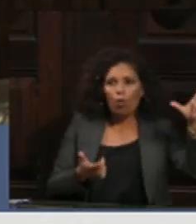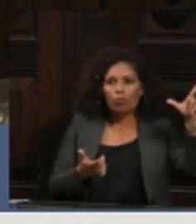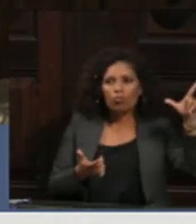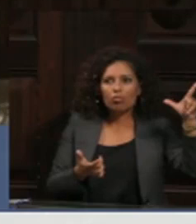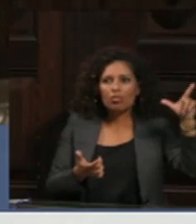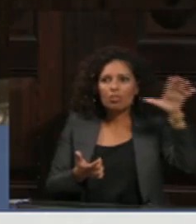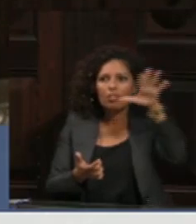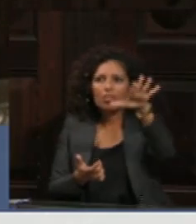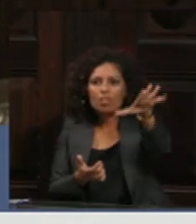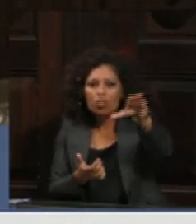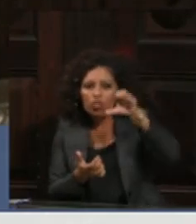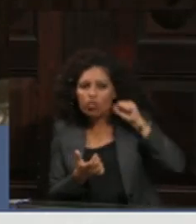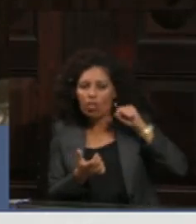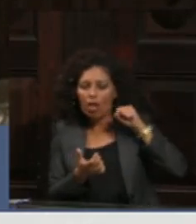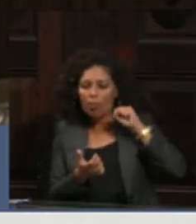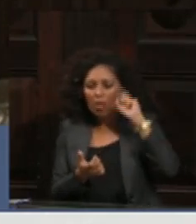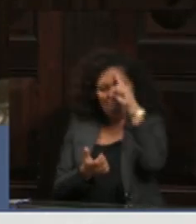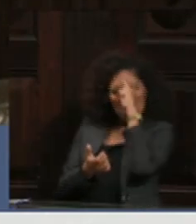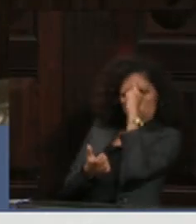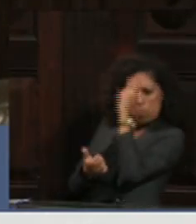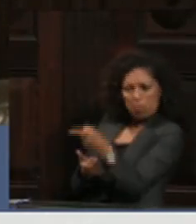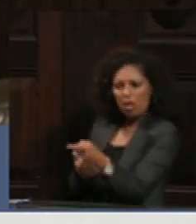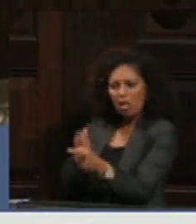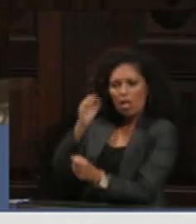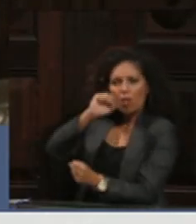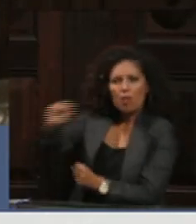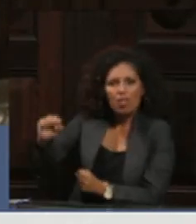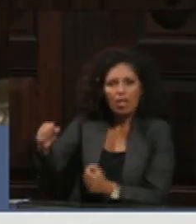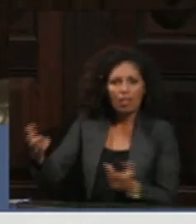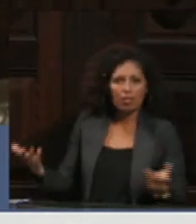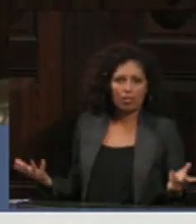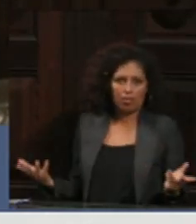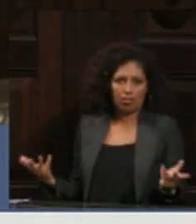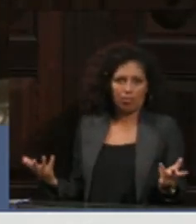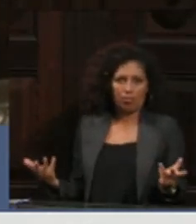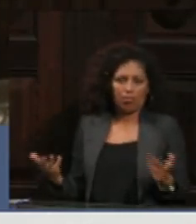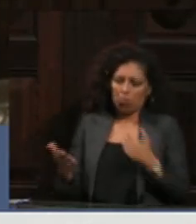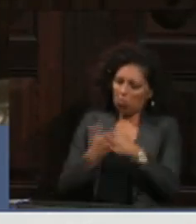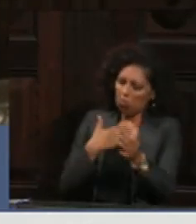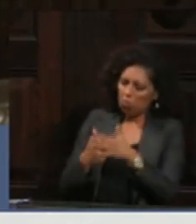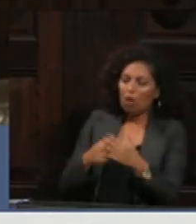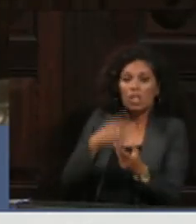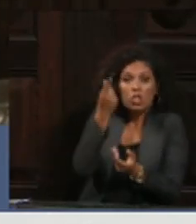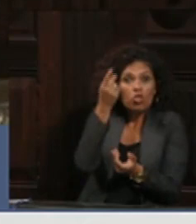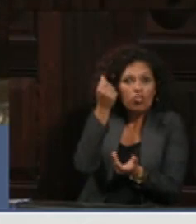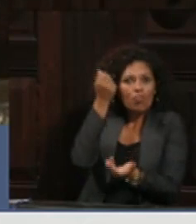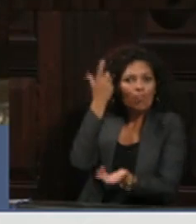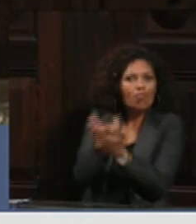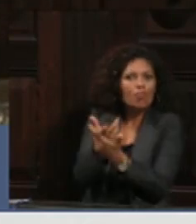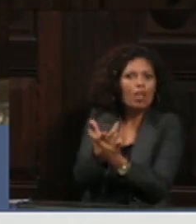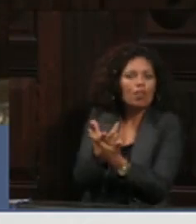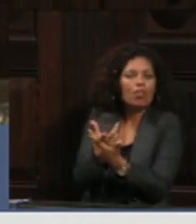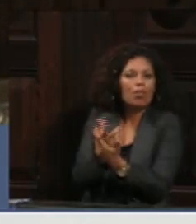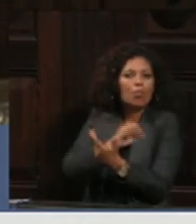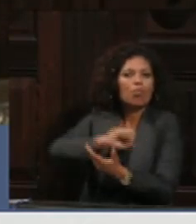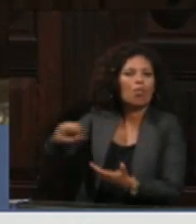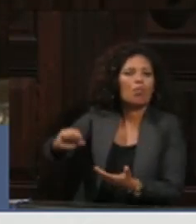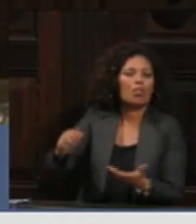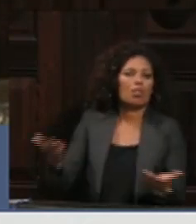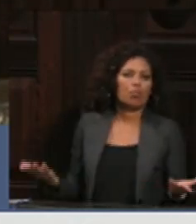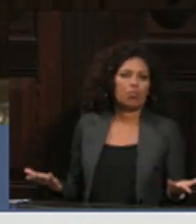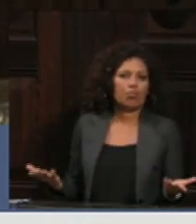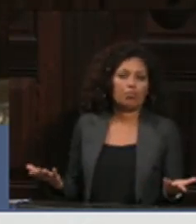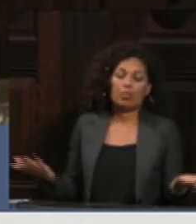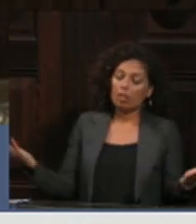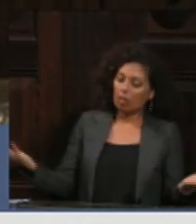em bens, entre outras possibilidades. Então há que se descobrir agora